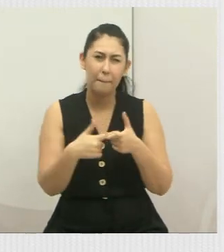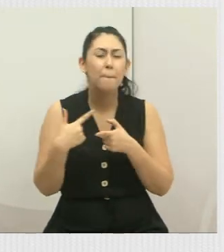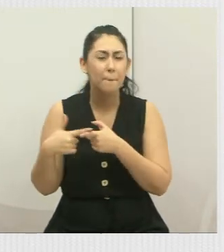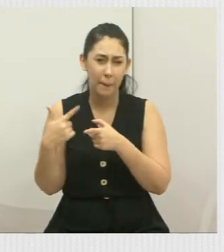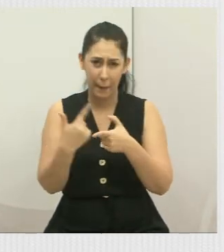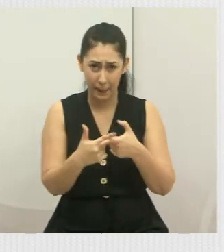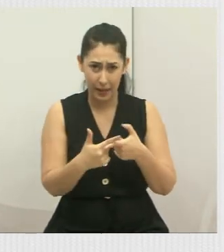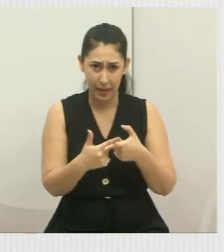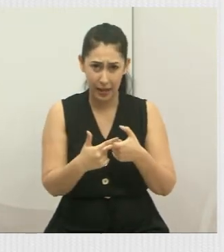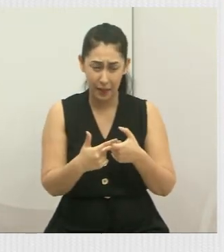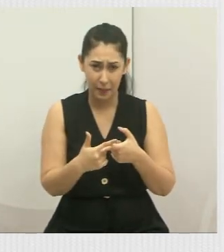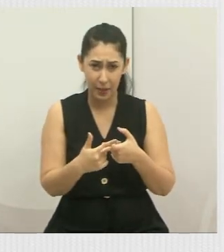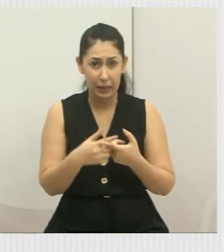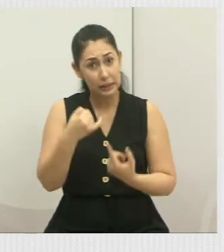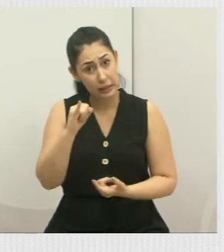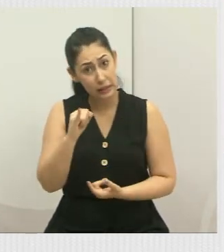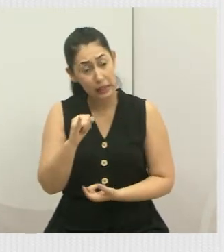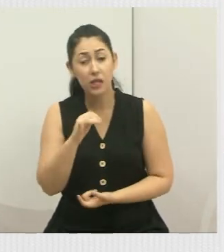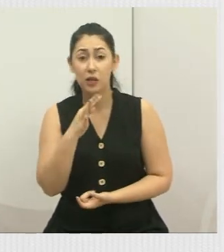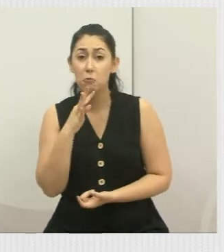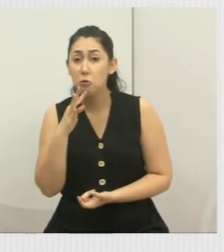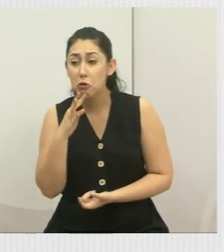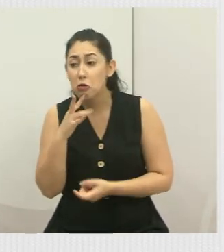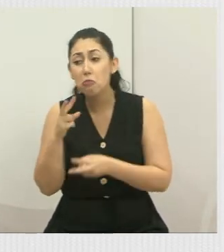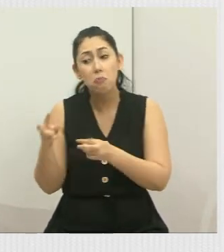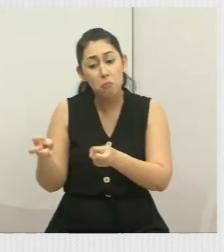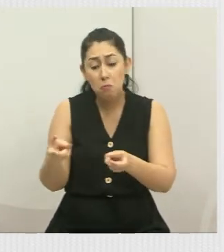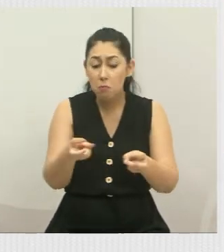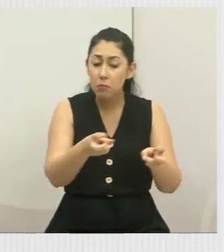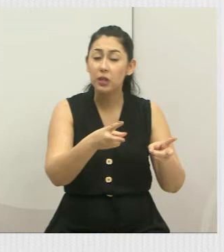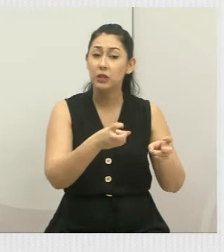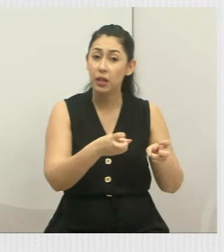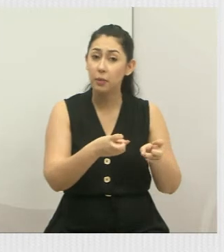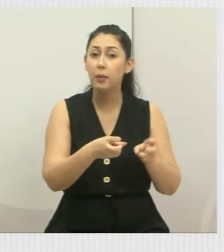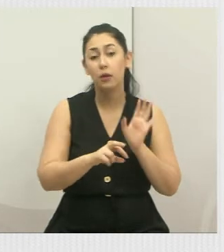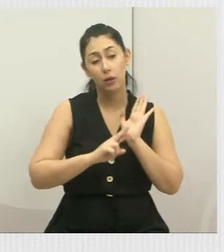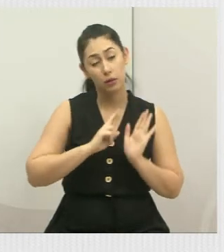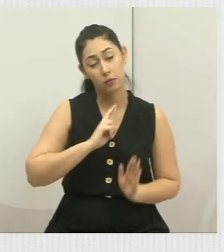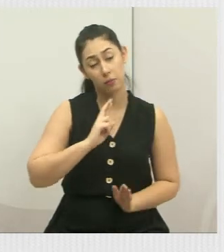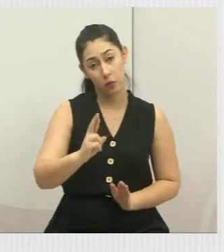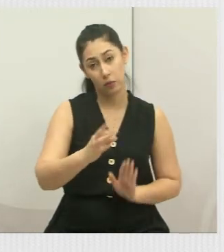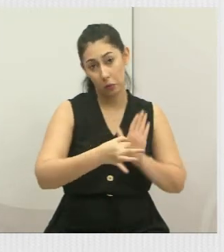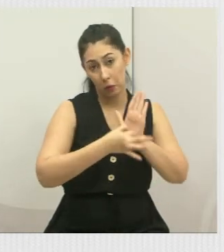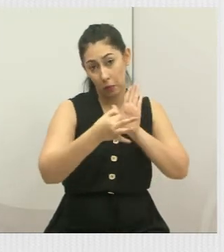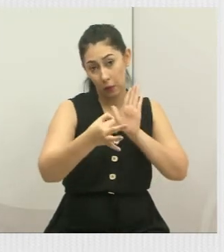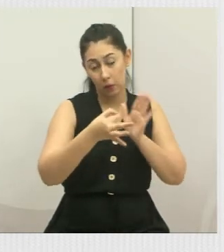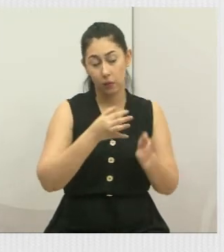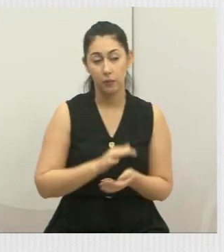Isso é um problema na sua rua? Você identifica esse tipo de criticidade?